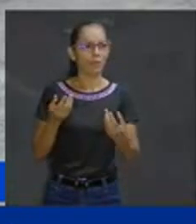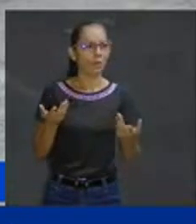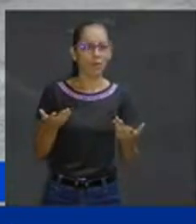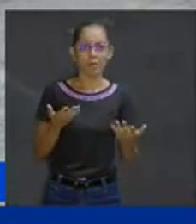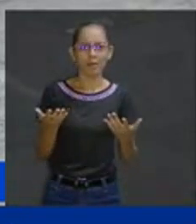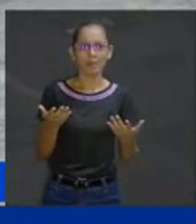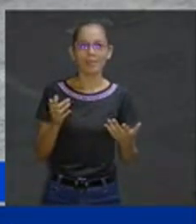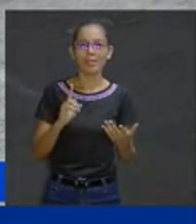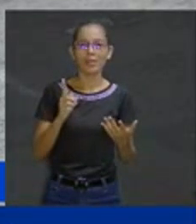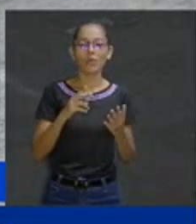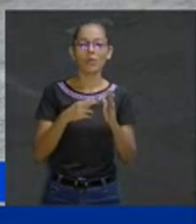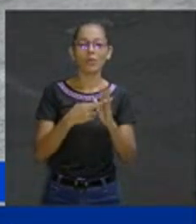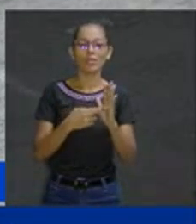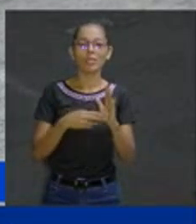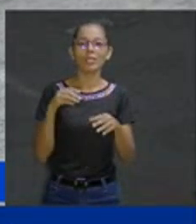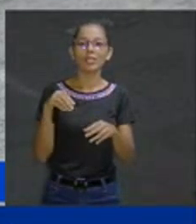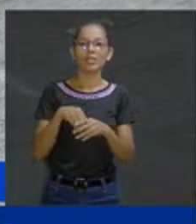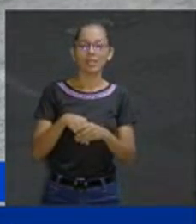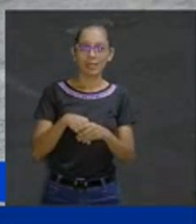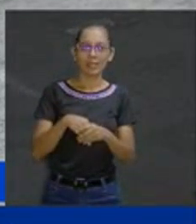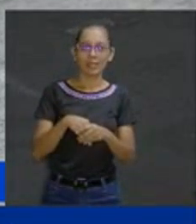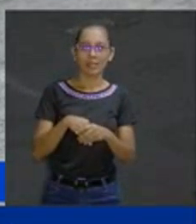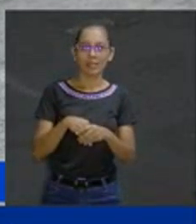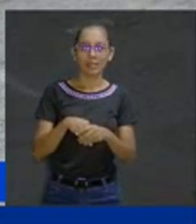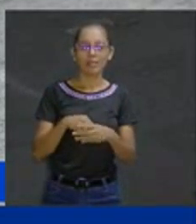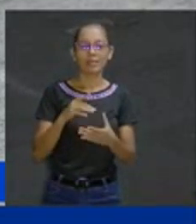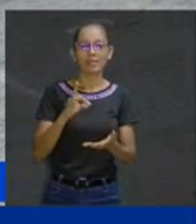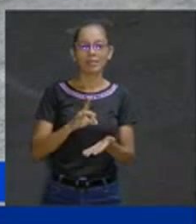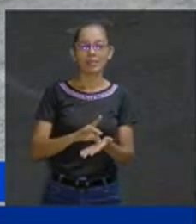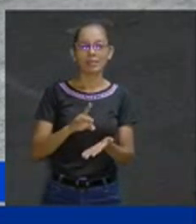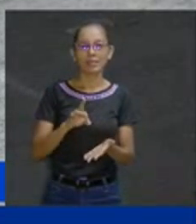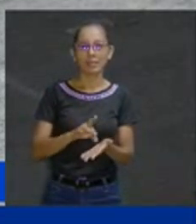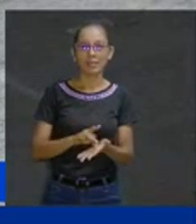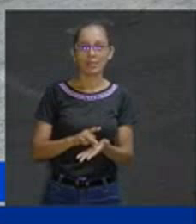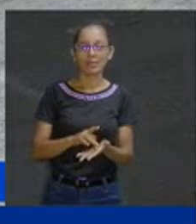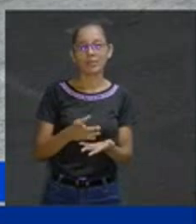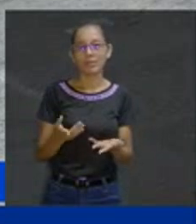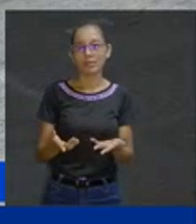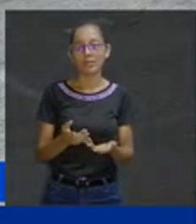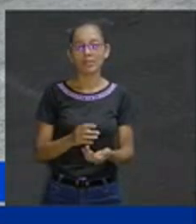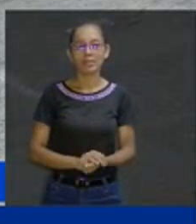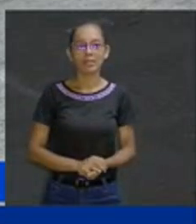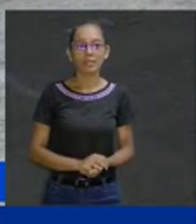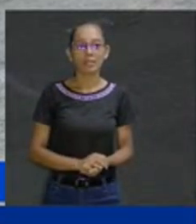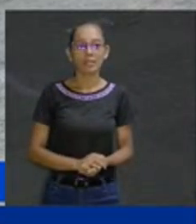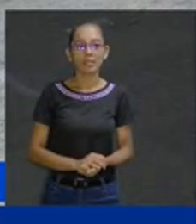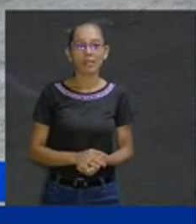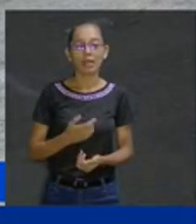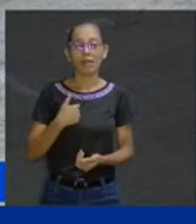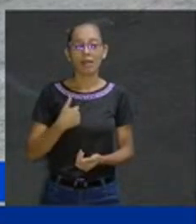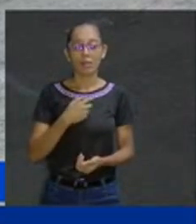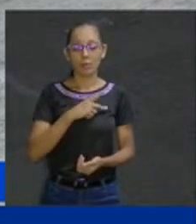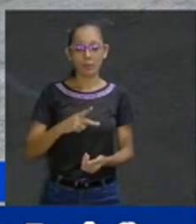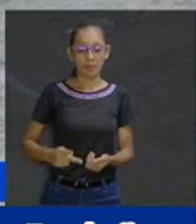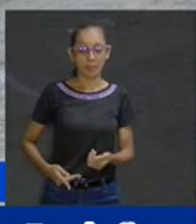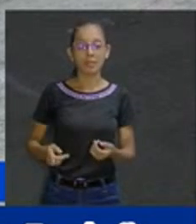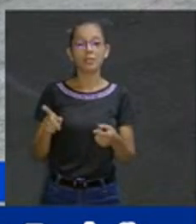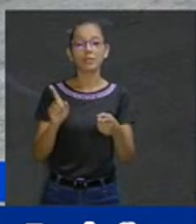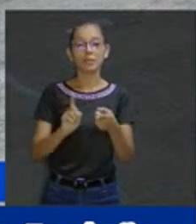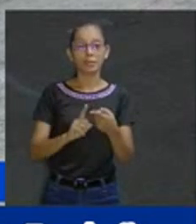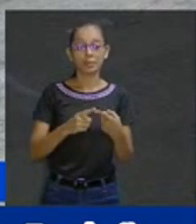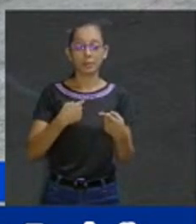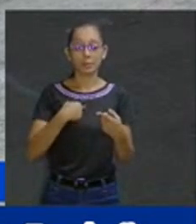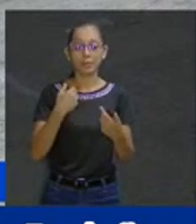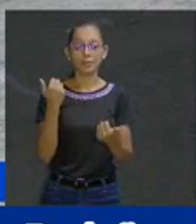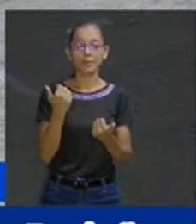só prevê a hipótese de substituição em processos em casos especialíssimos. Mas já pedi o Seixas, que é o assessor